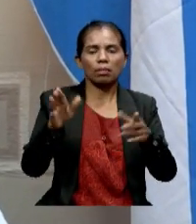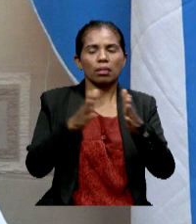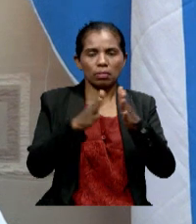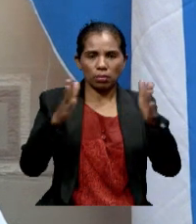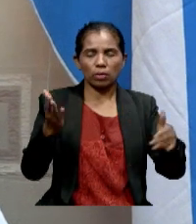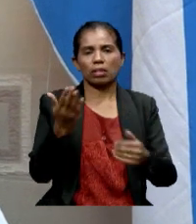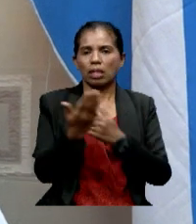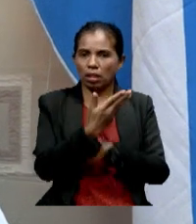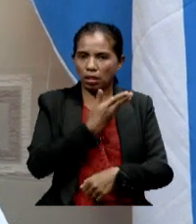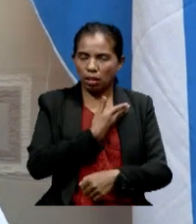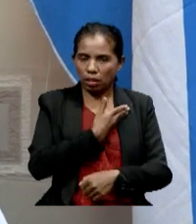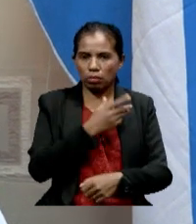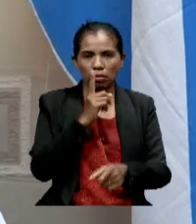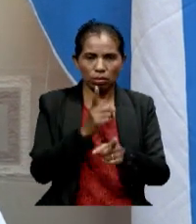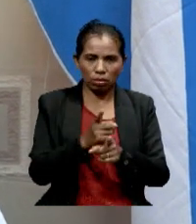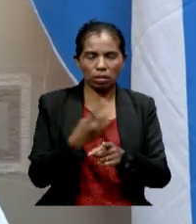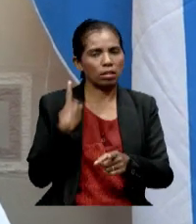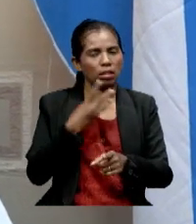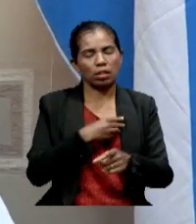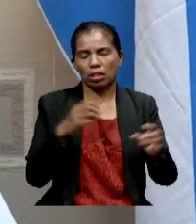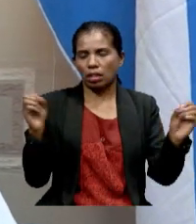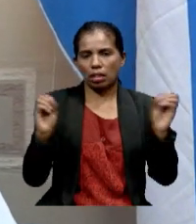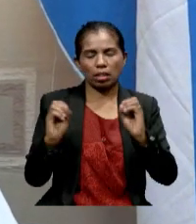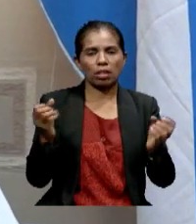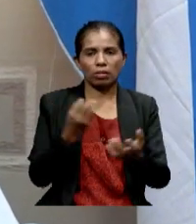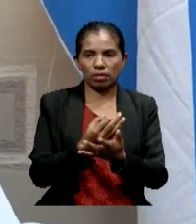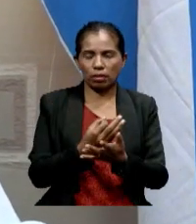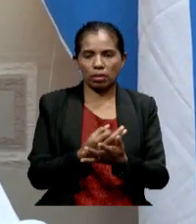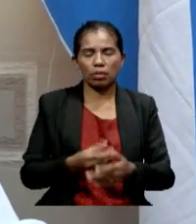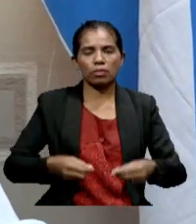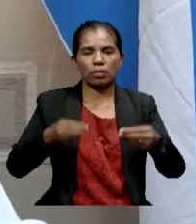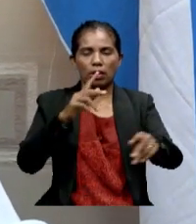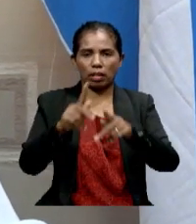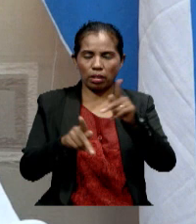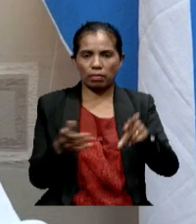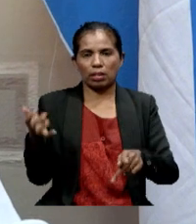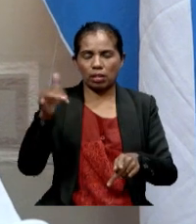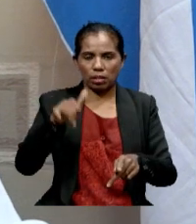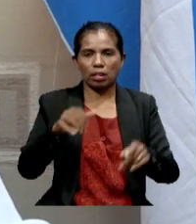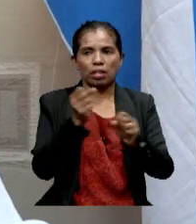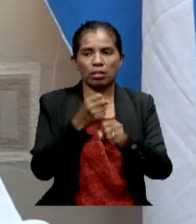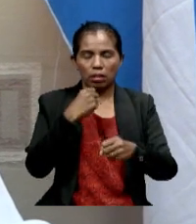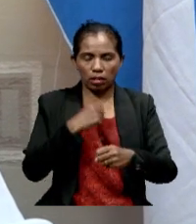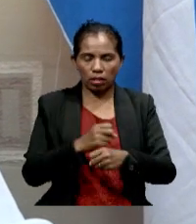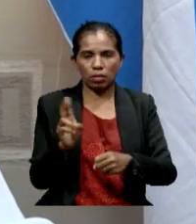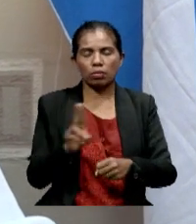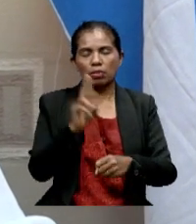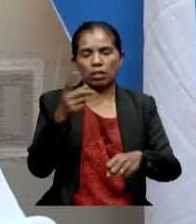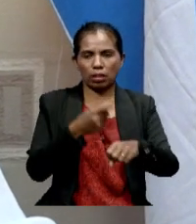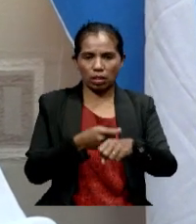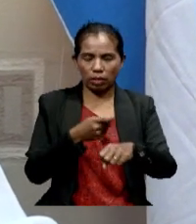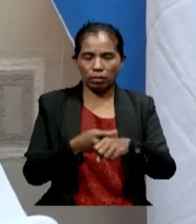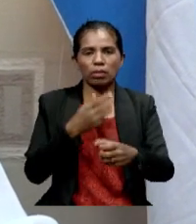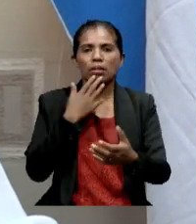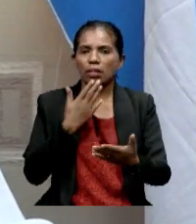caro, ainda lá incentivamos, ainda não é uma cira, a tu vela. Há o uso de tempo né,